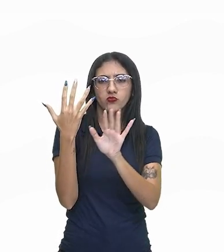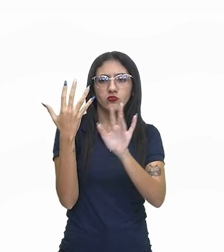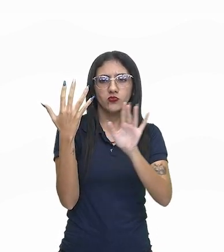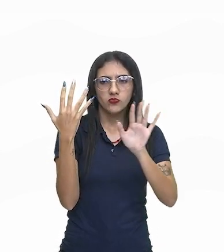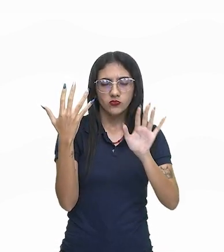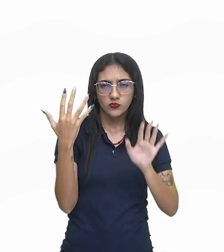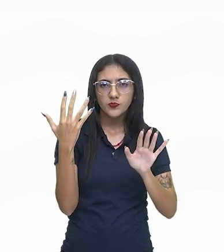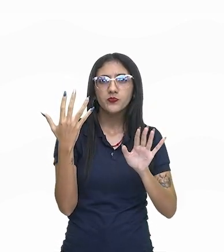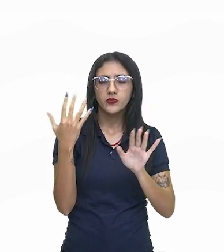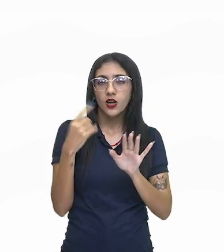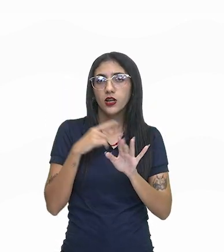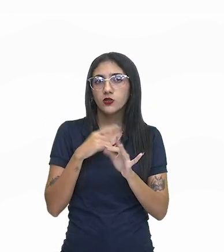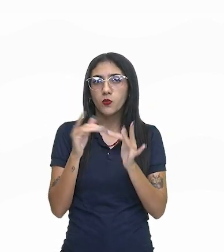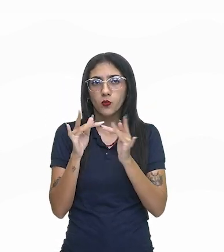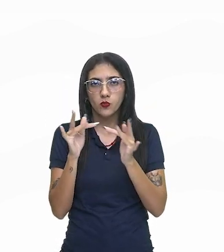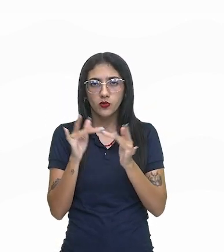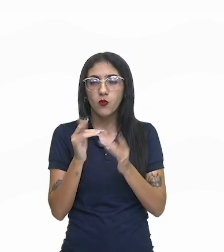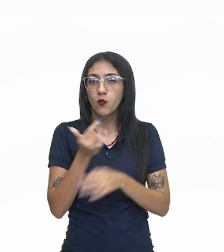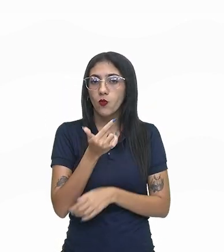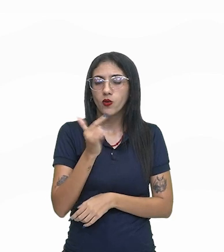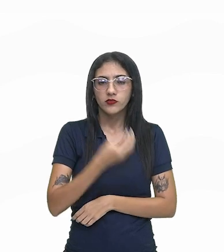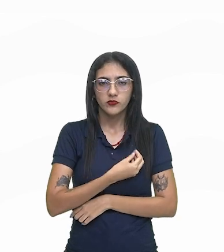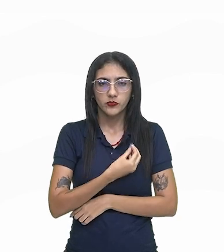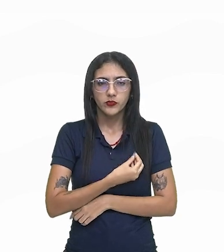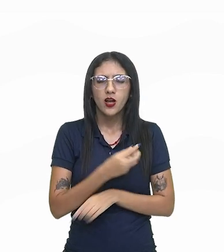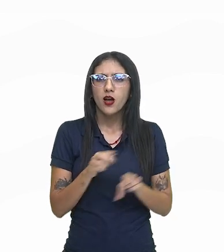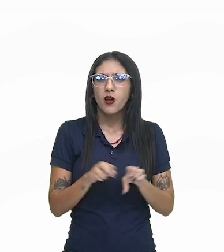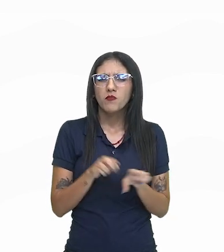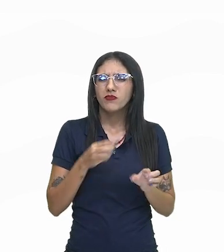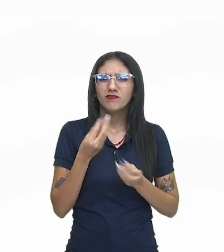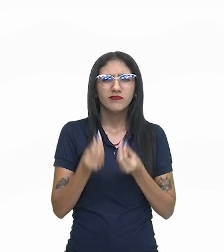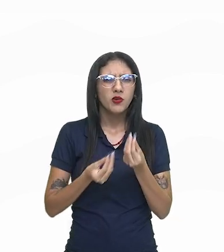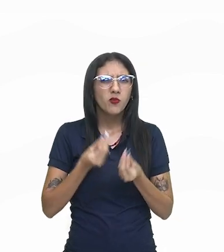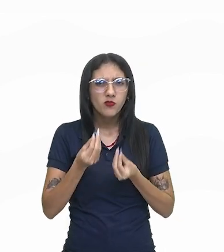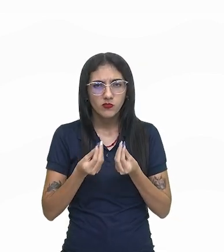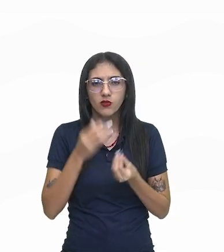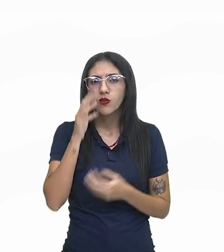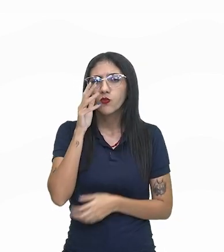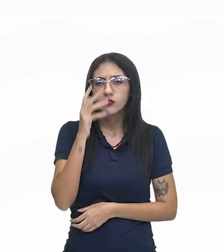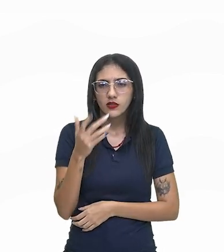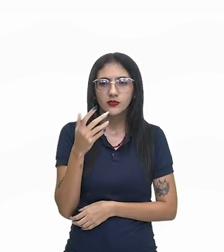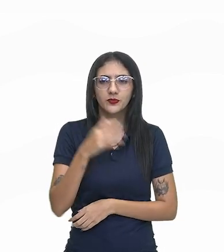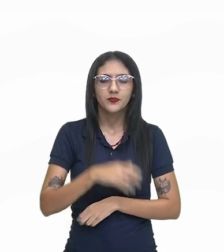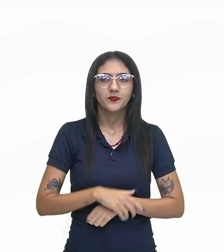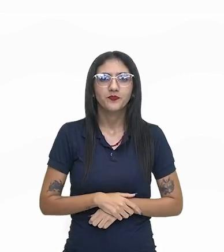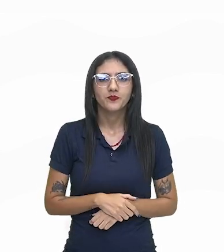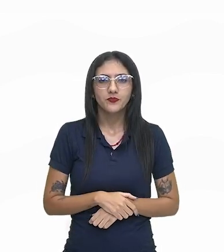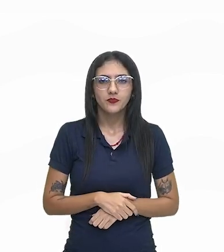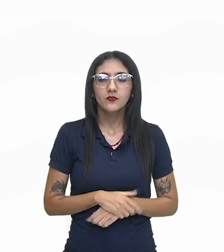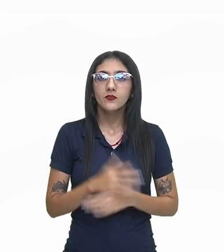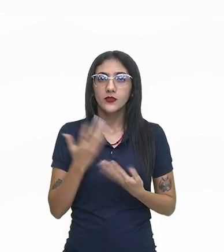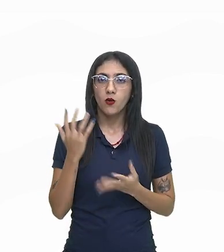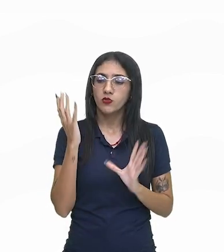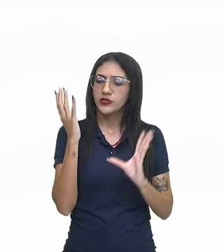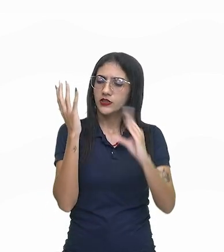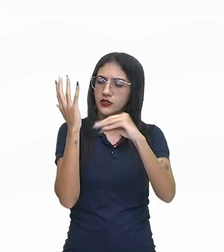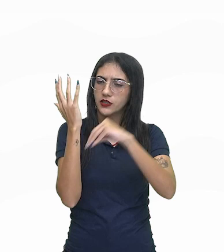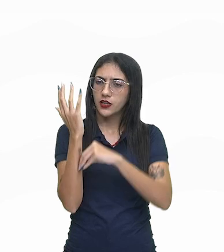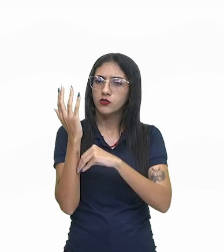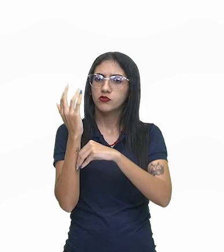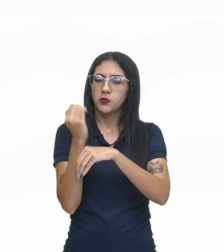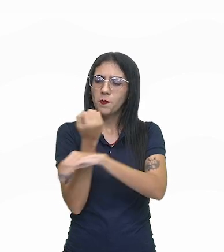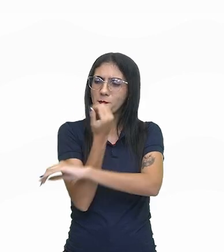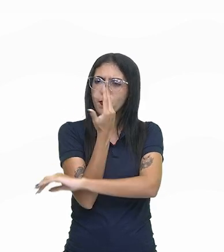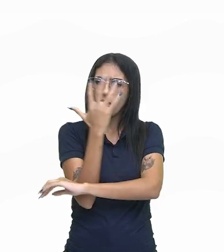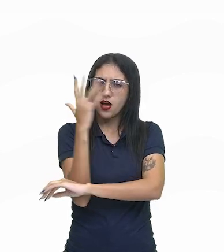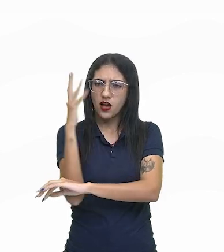passado de um ser vivo para o outro. Mas como é que ocorre esse processo? Bem, dentro de plantas, né, e de algas,